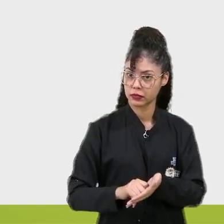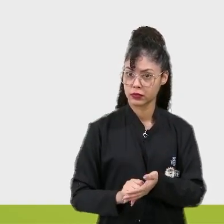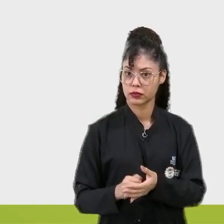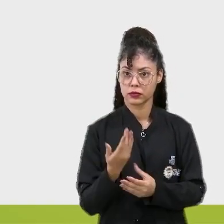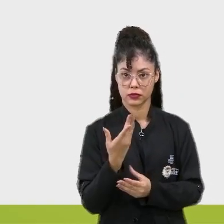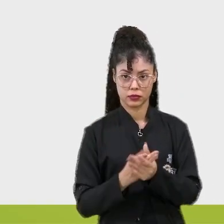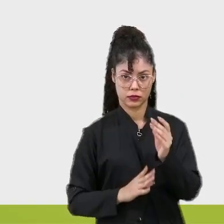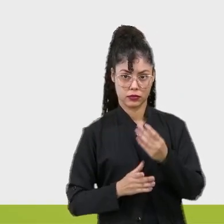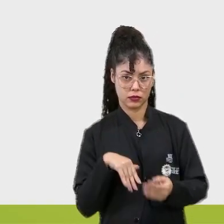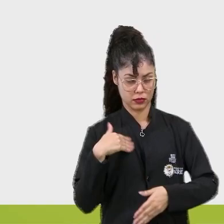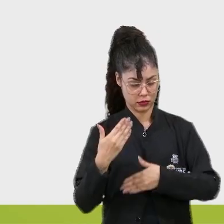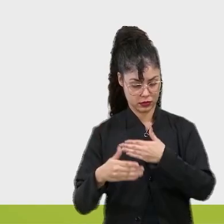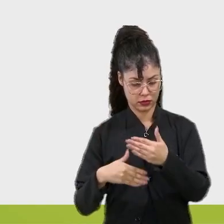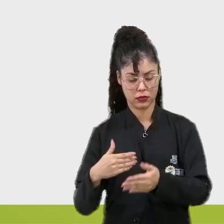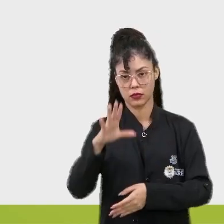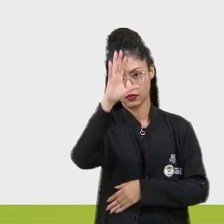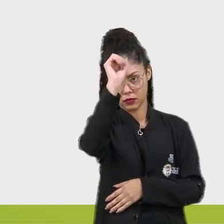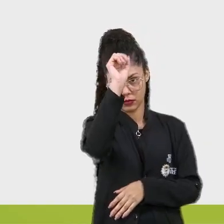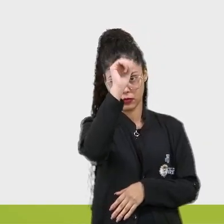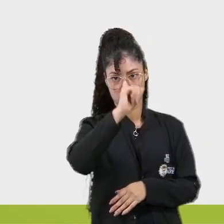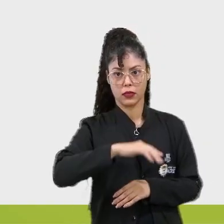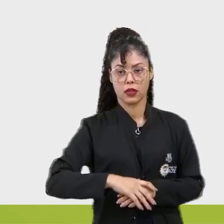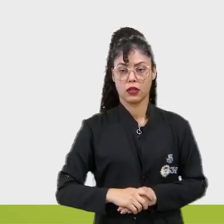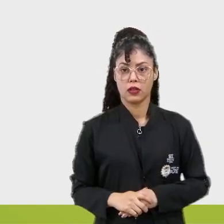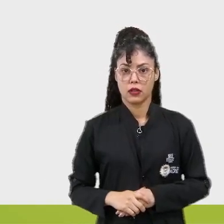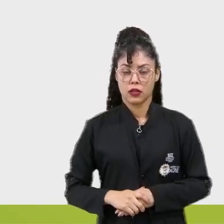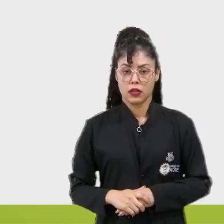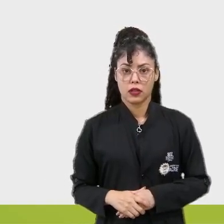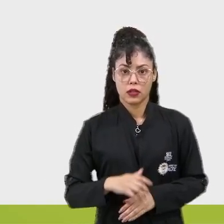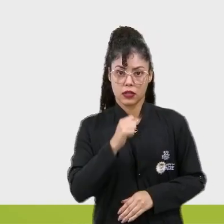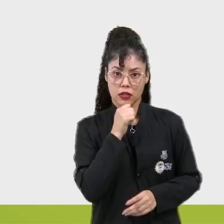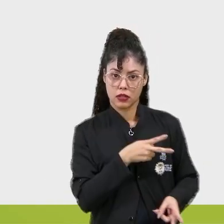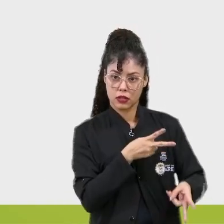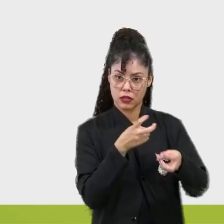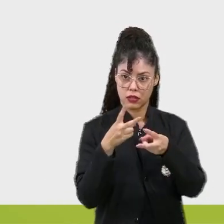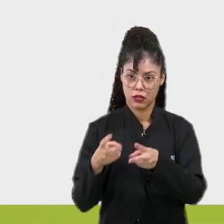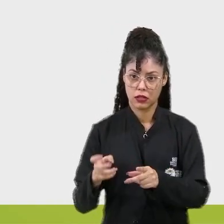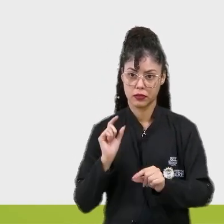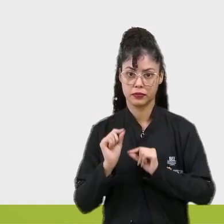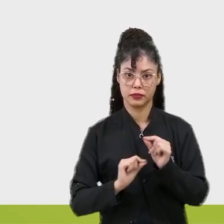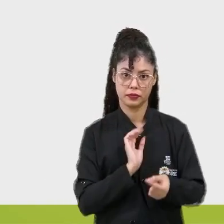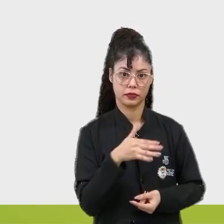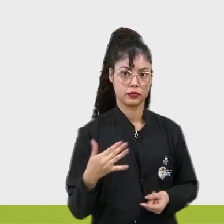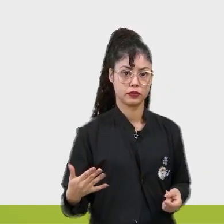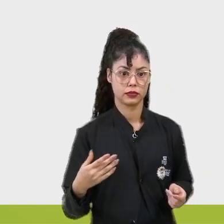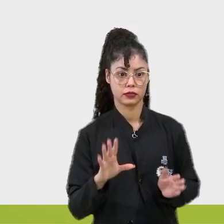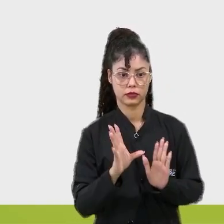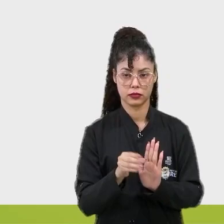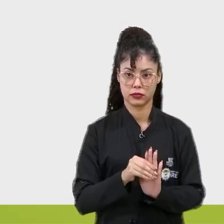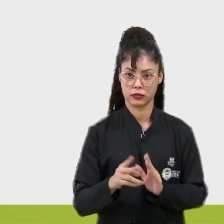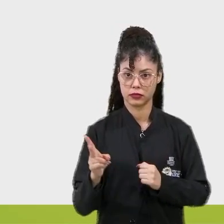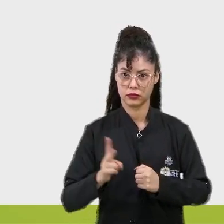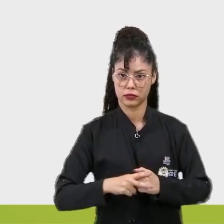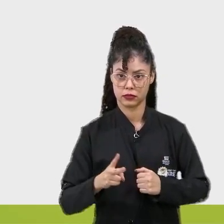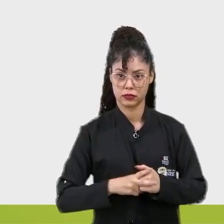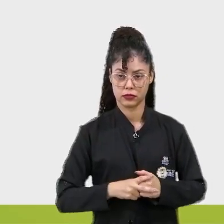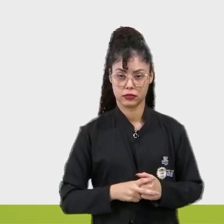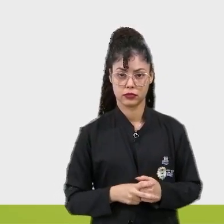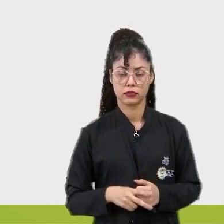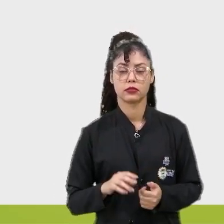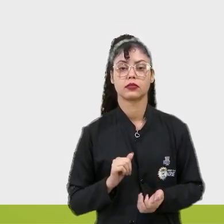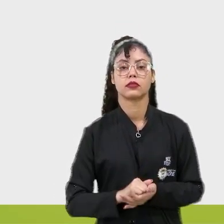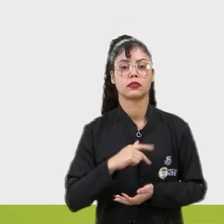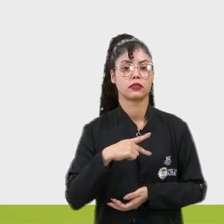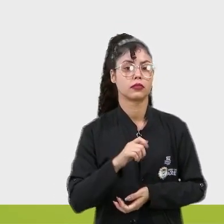mão no processo de aprendizado. Então, percebam que quando você coloca o verbo na voz